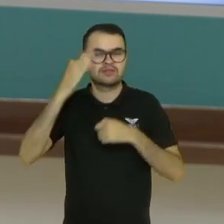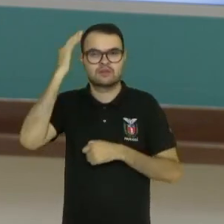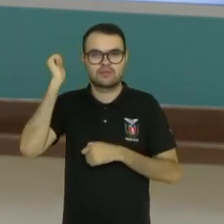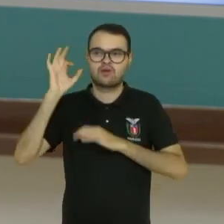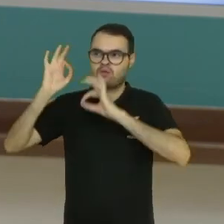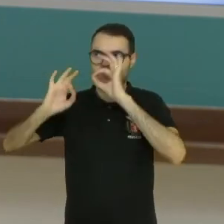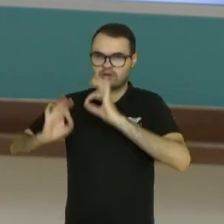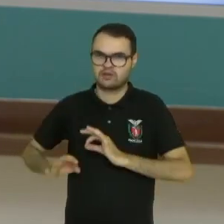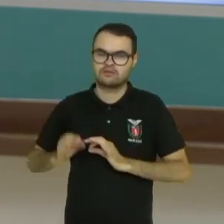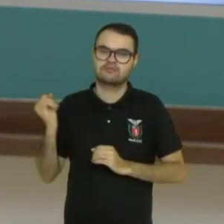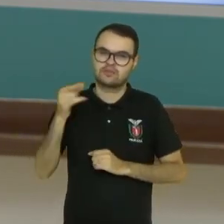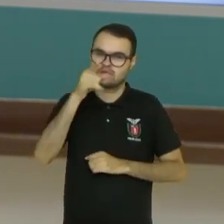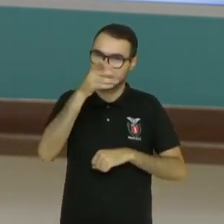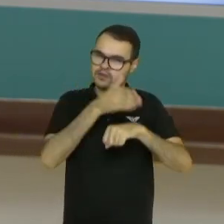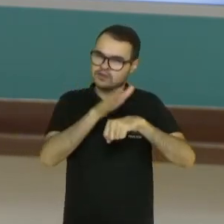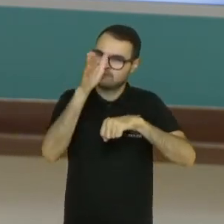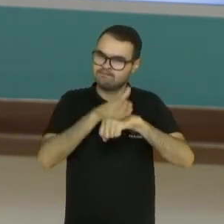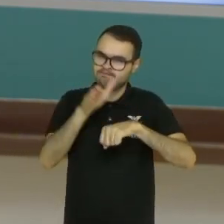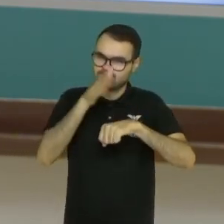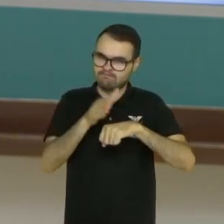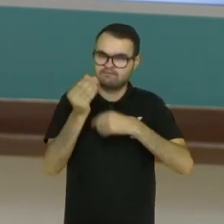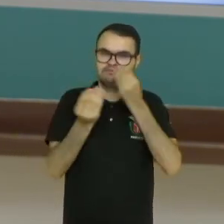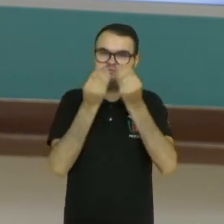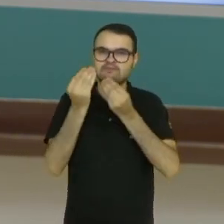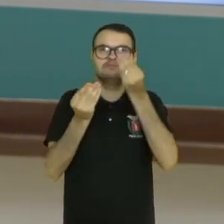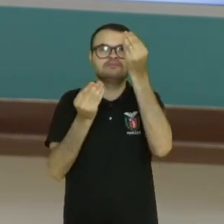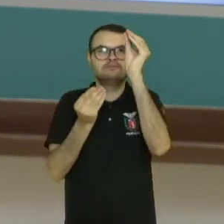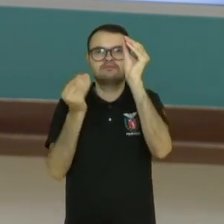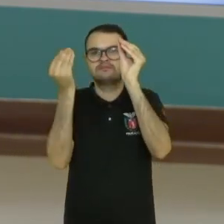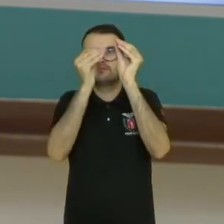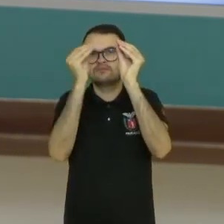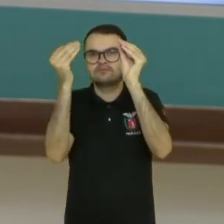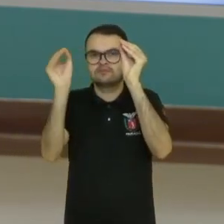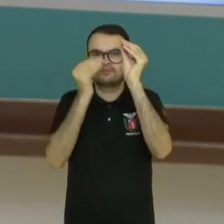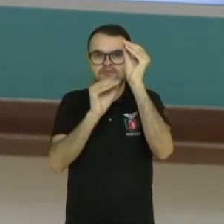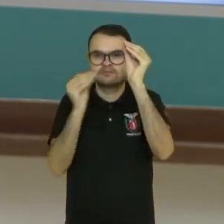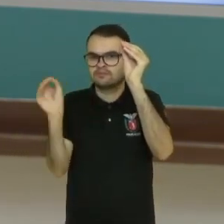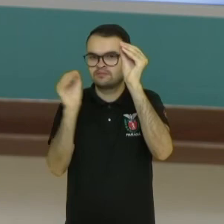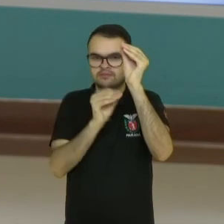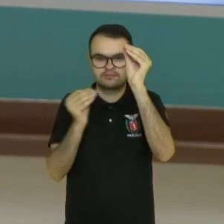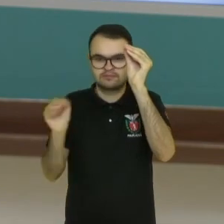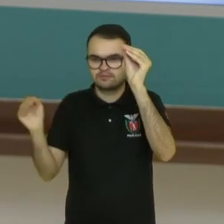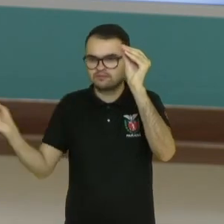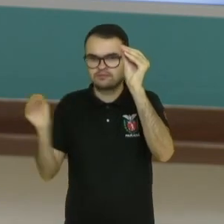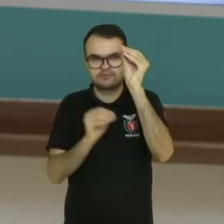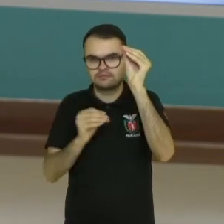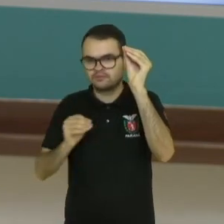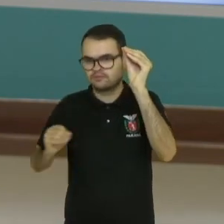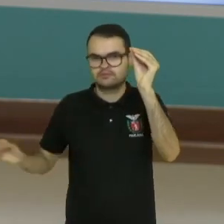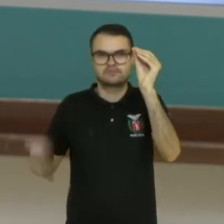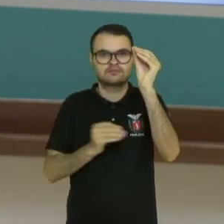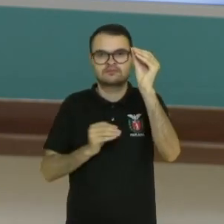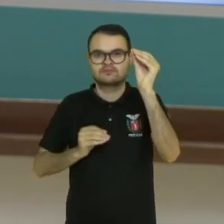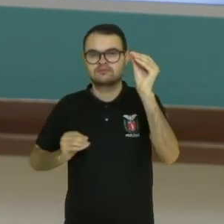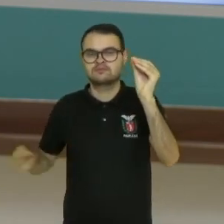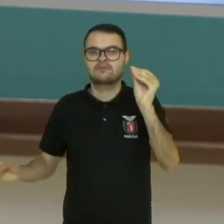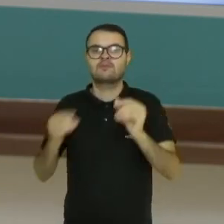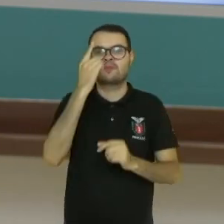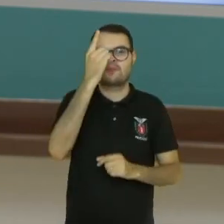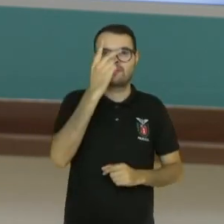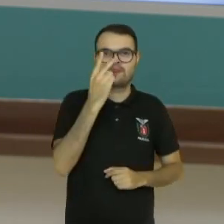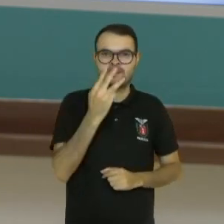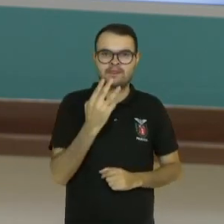Então é importante que você treine bastante a escrita do diagrama como um todo. Começa lá. 1, 2, 3, 4, 5,